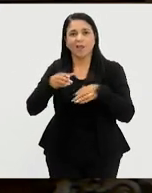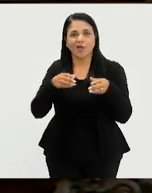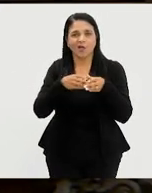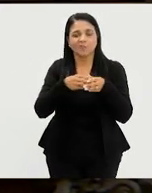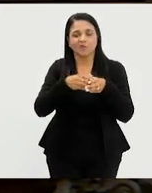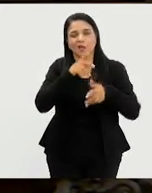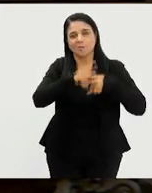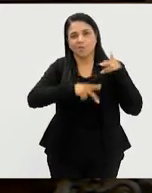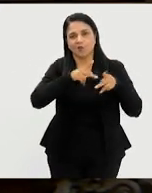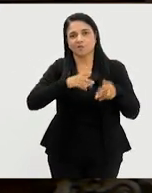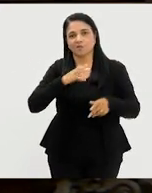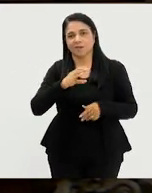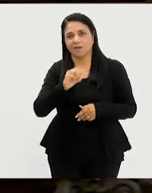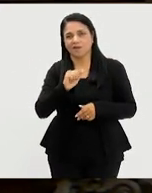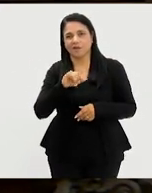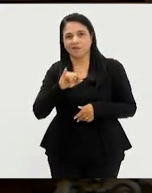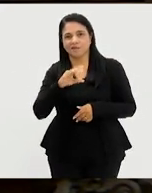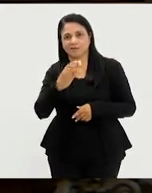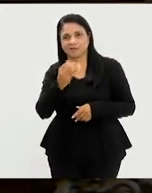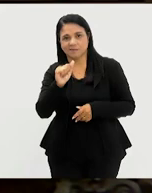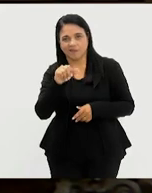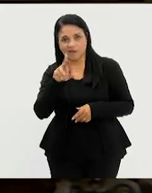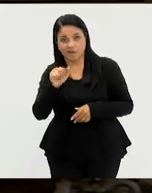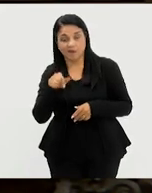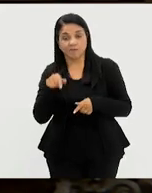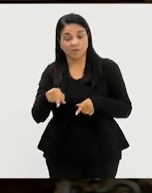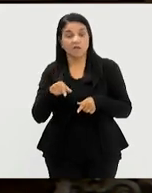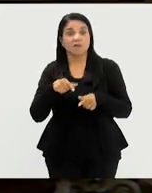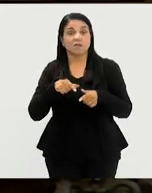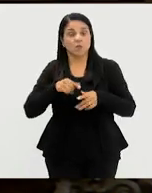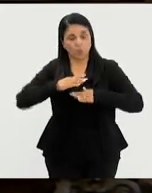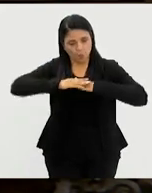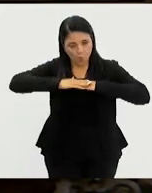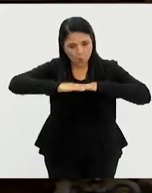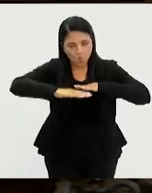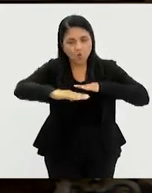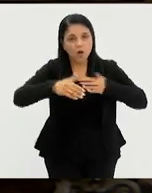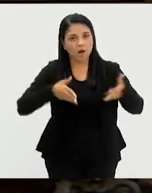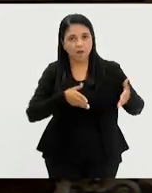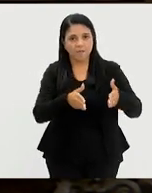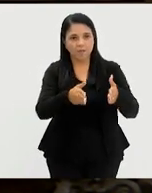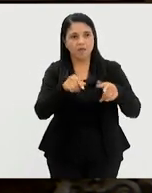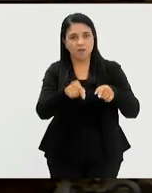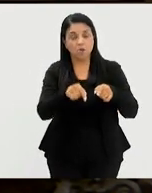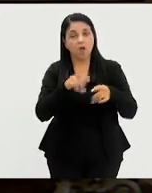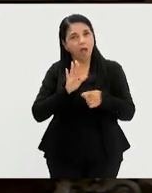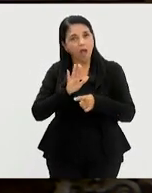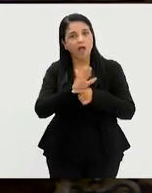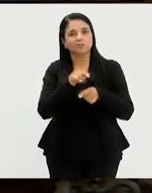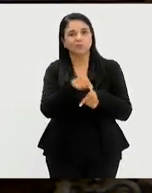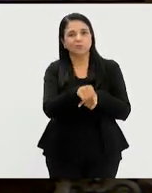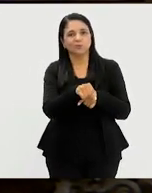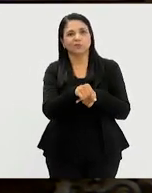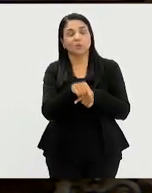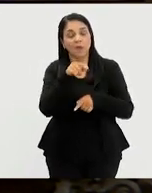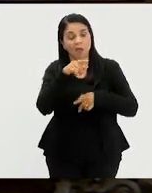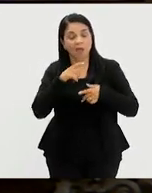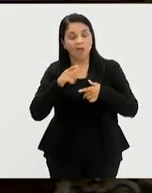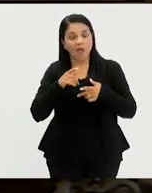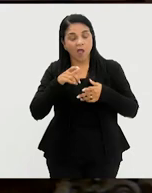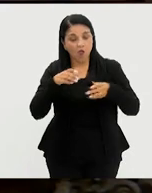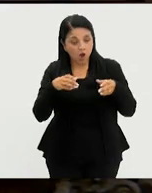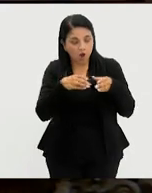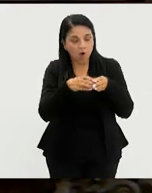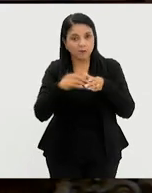Estado do Rio de Janeiro porque a gente pavimenta o caminho para consolidar de que essas comunidades tradicionais têm direito ao